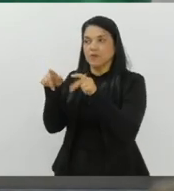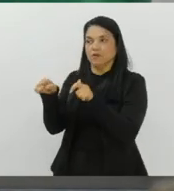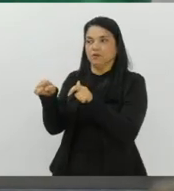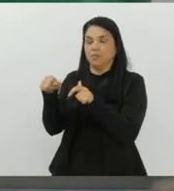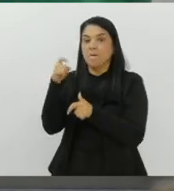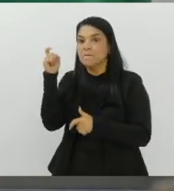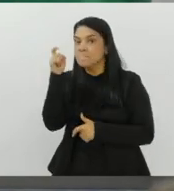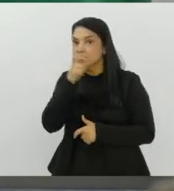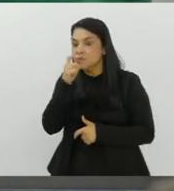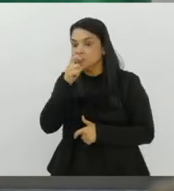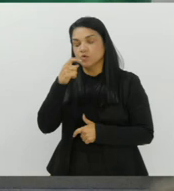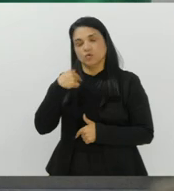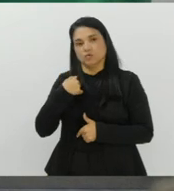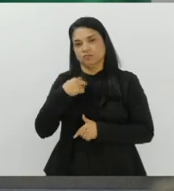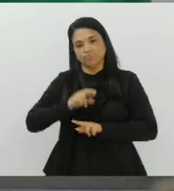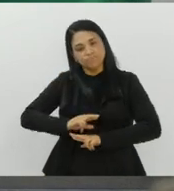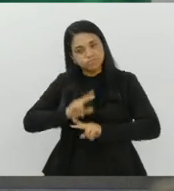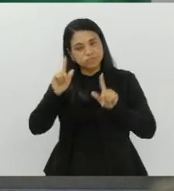Mentiroso é uma coisa que eu não...